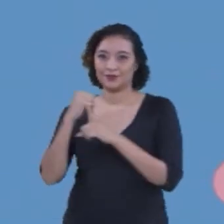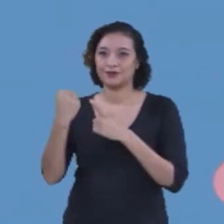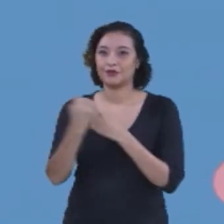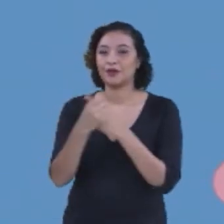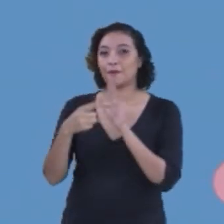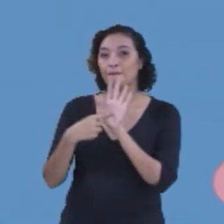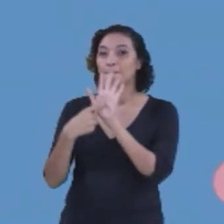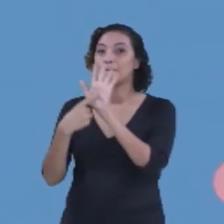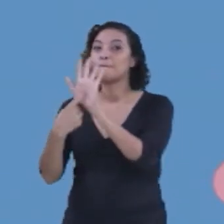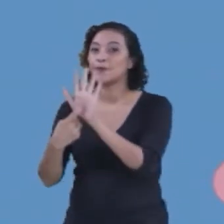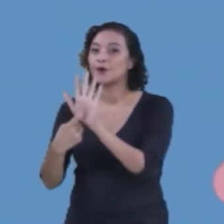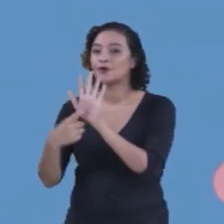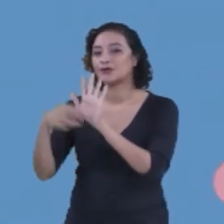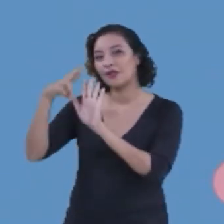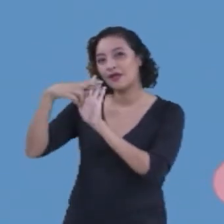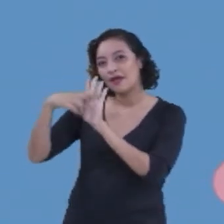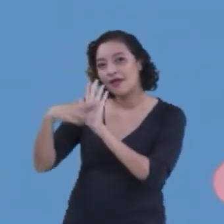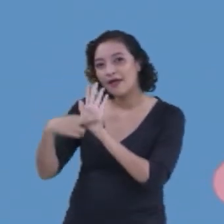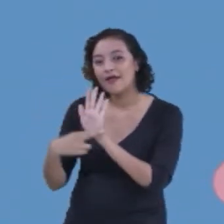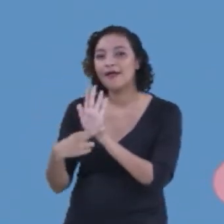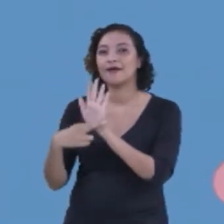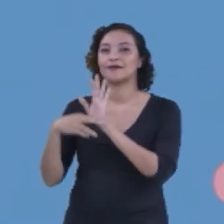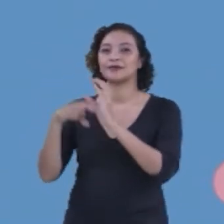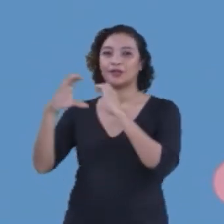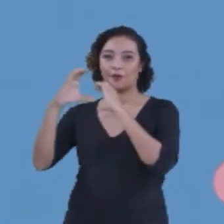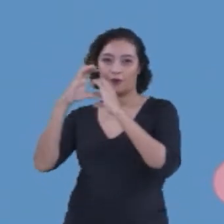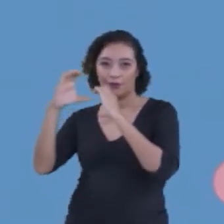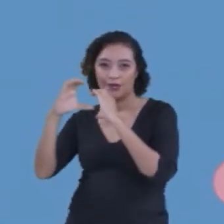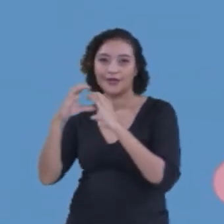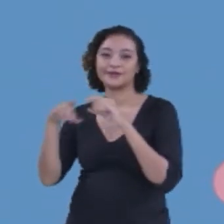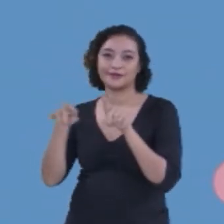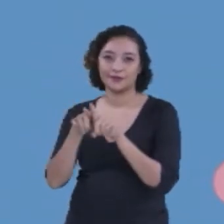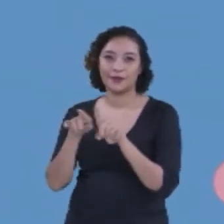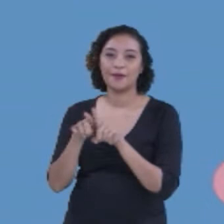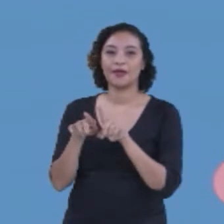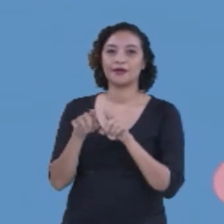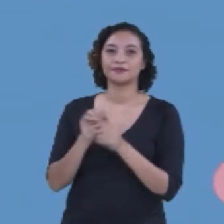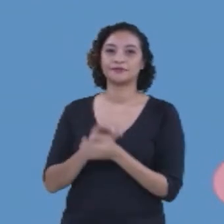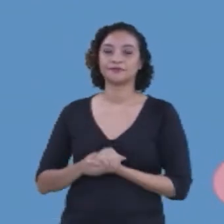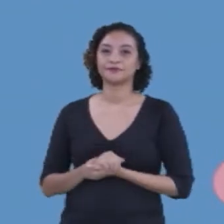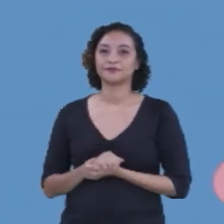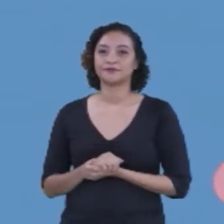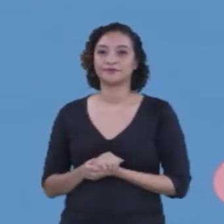determinados padrões sociocomunicativos para tal. No caso aí,